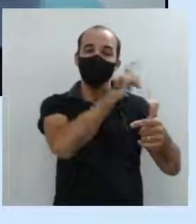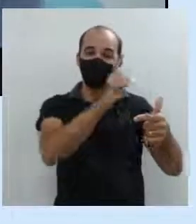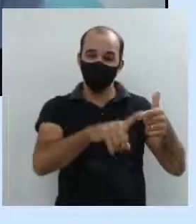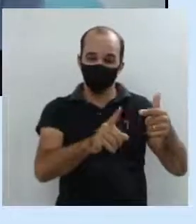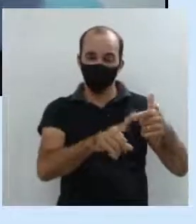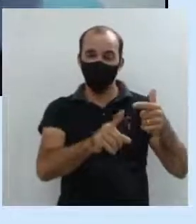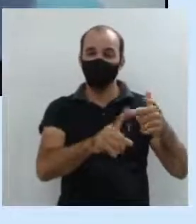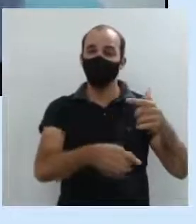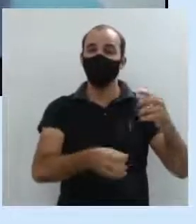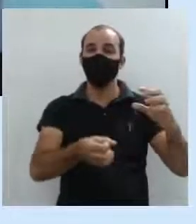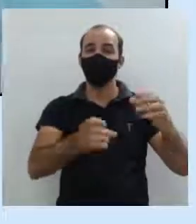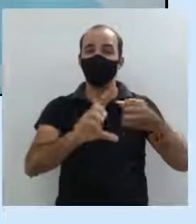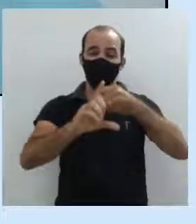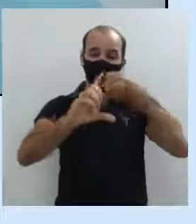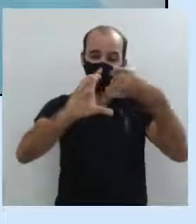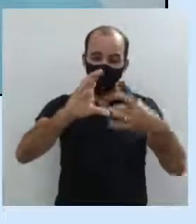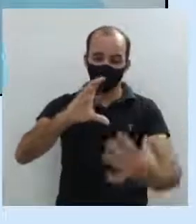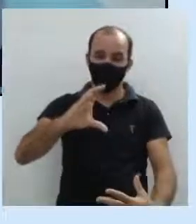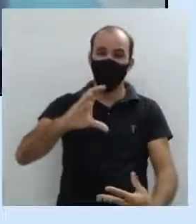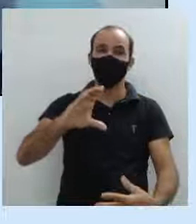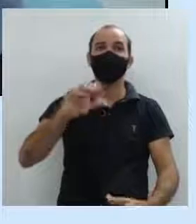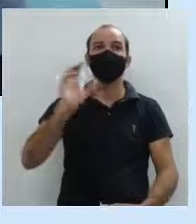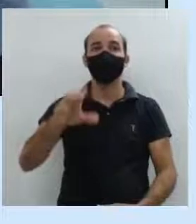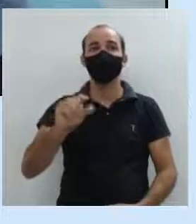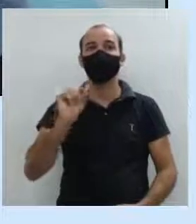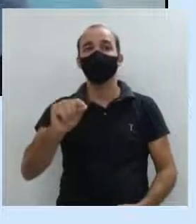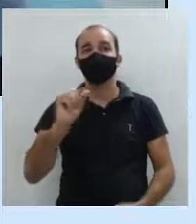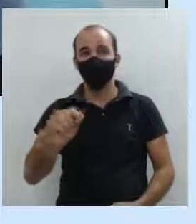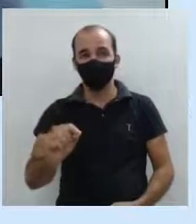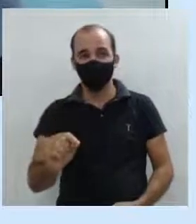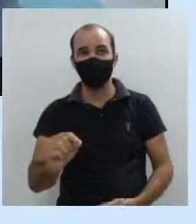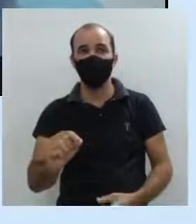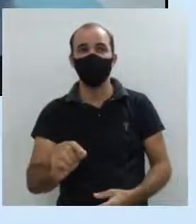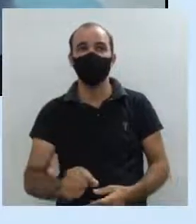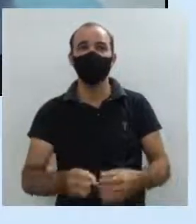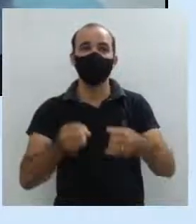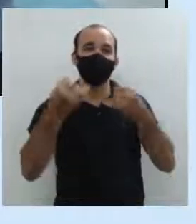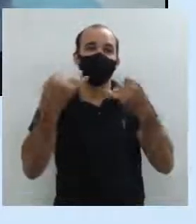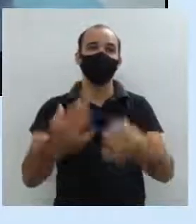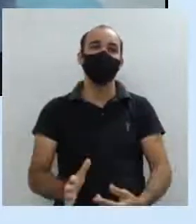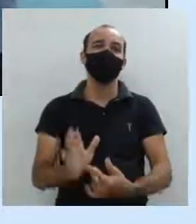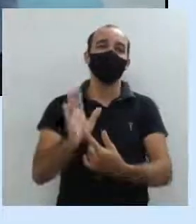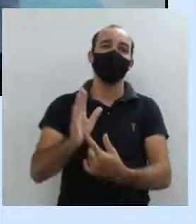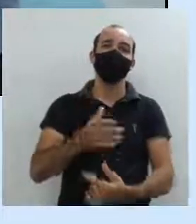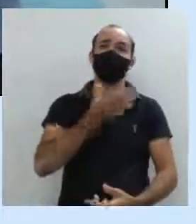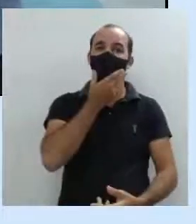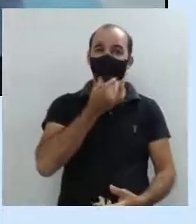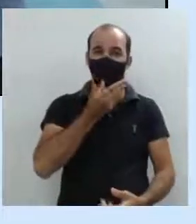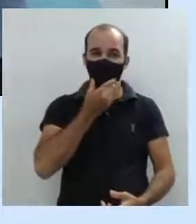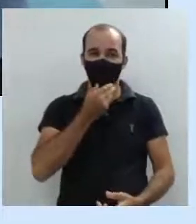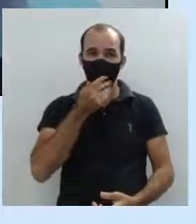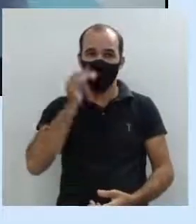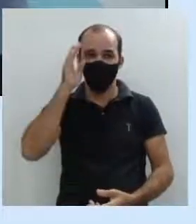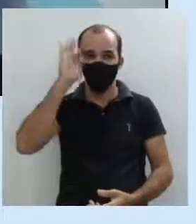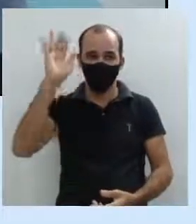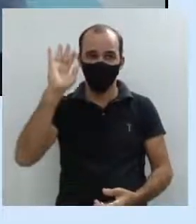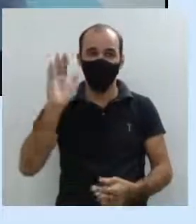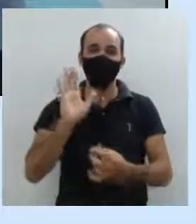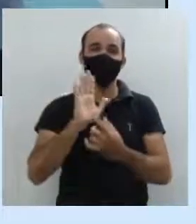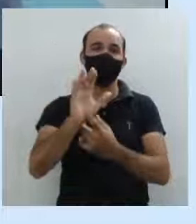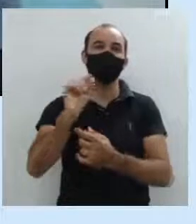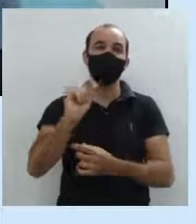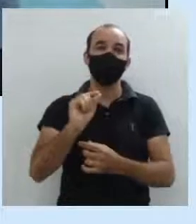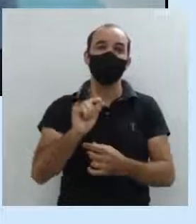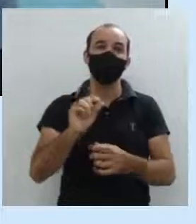sociólogo polonês, ele diz o seguinte, que uma das grandes características desse sistema pós-moderno